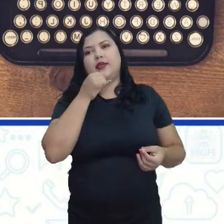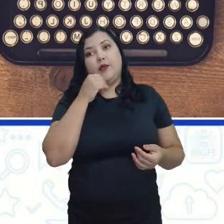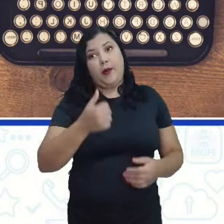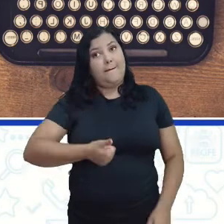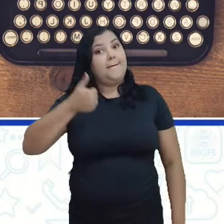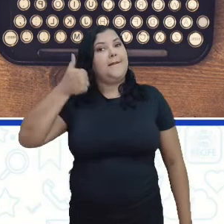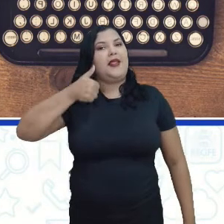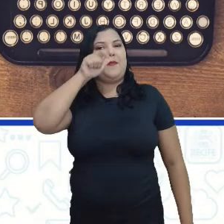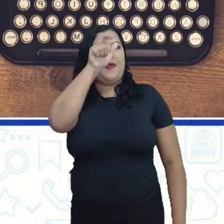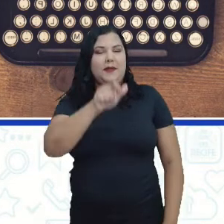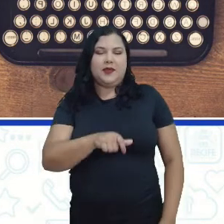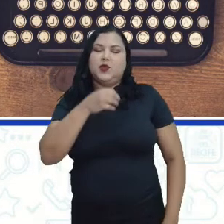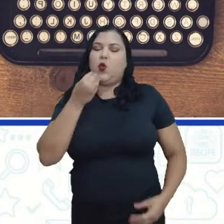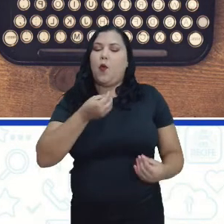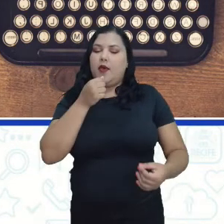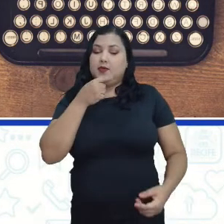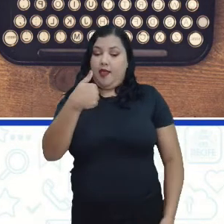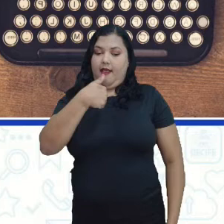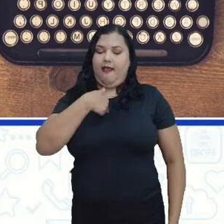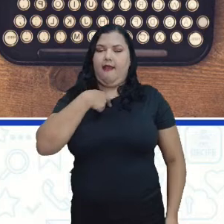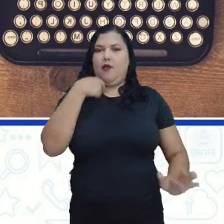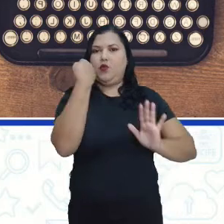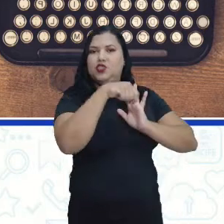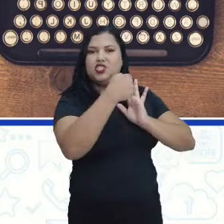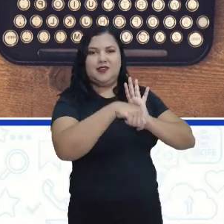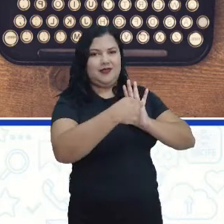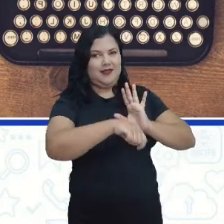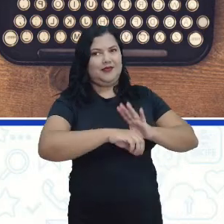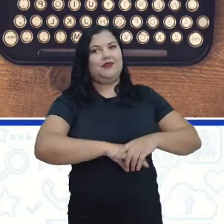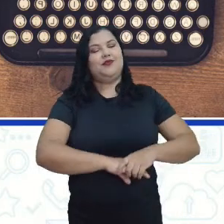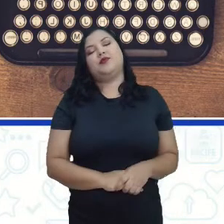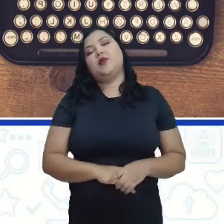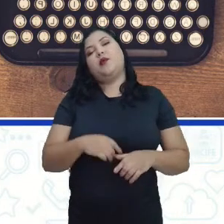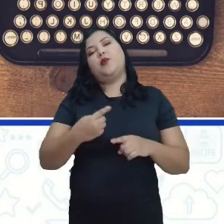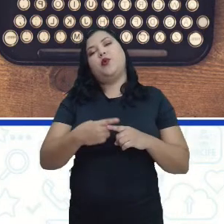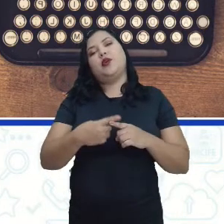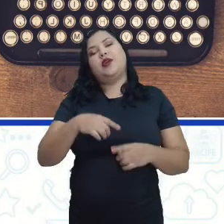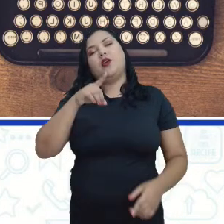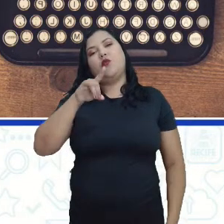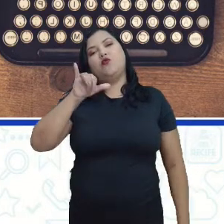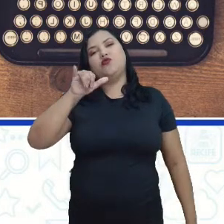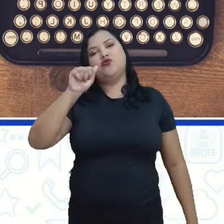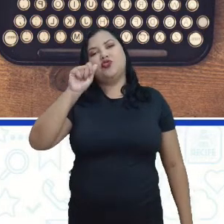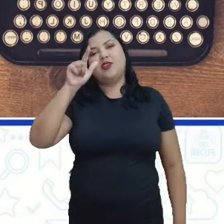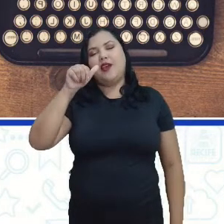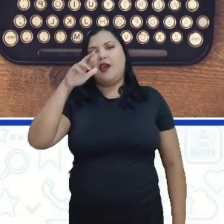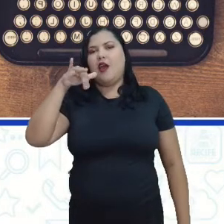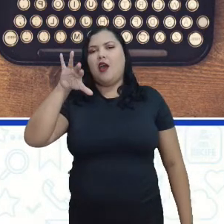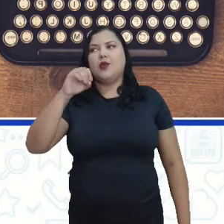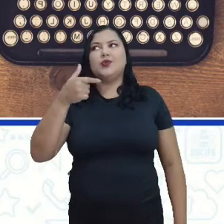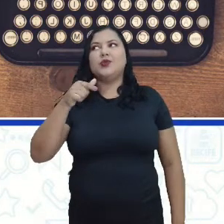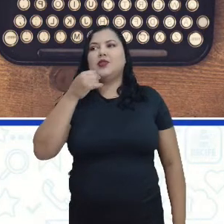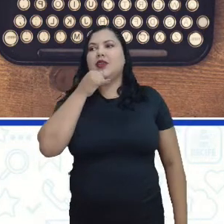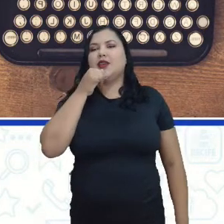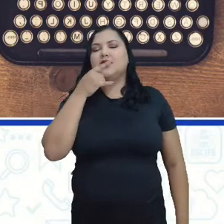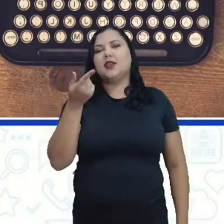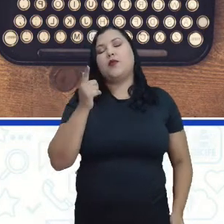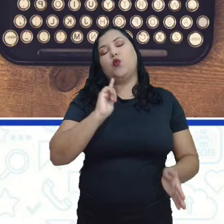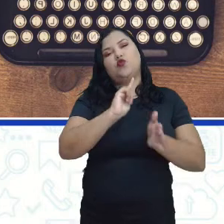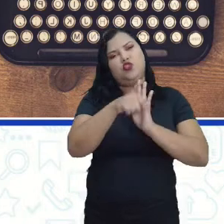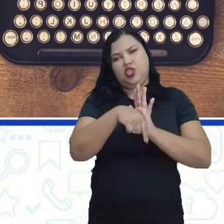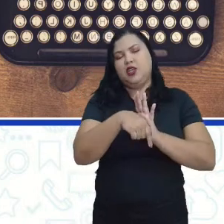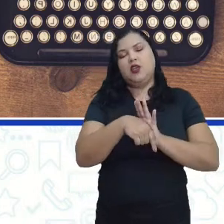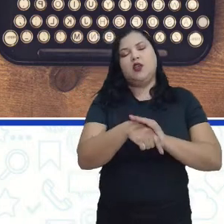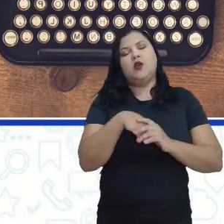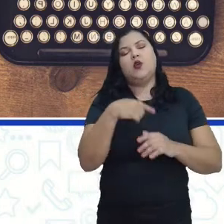que sou eu quem escrevo para mim mesma. Porque o diário, ele não tem esse... o gênero em